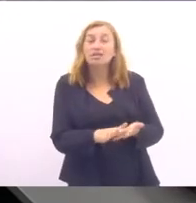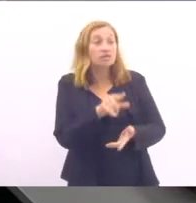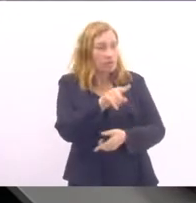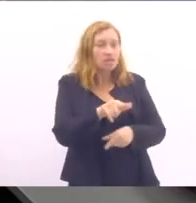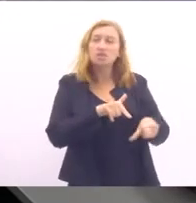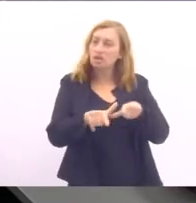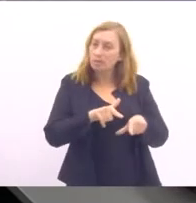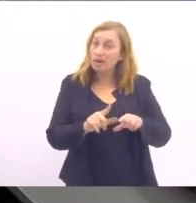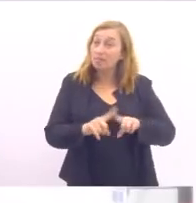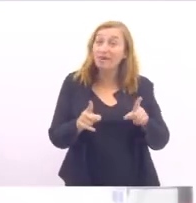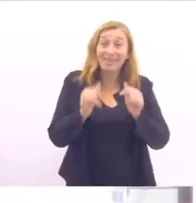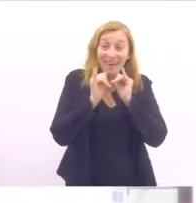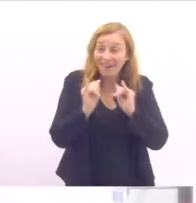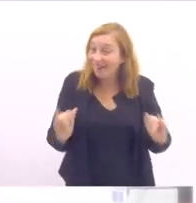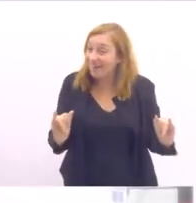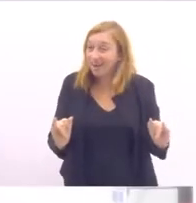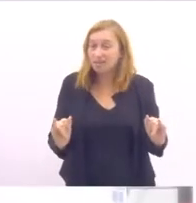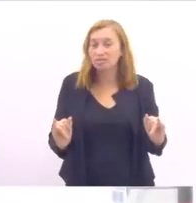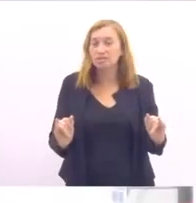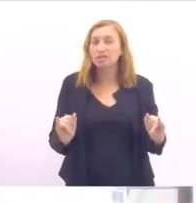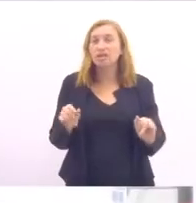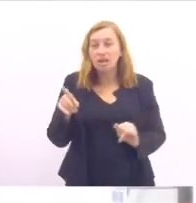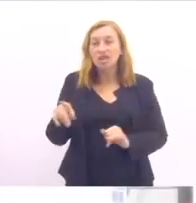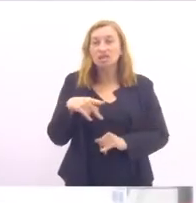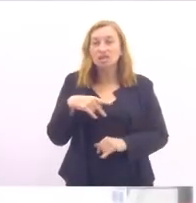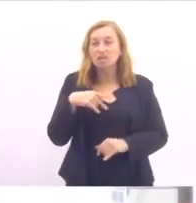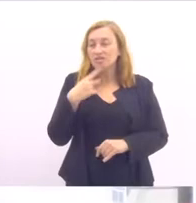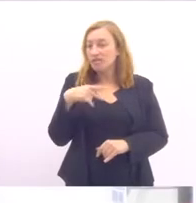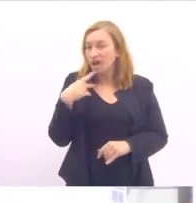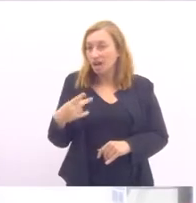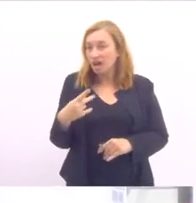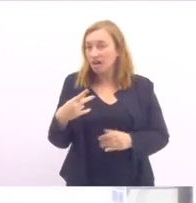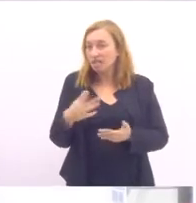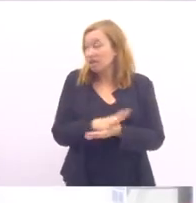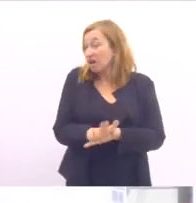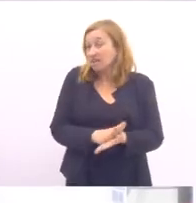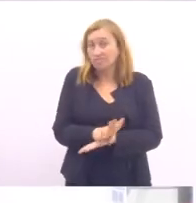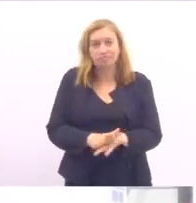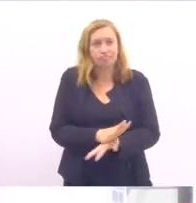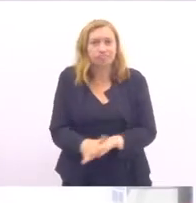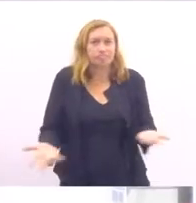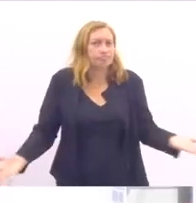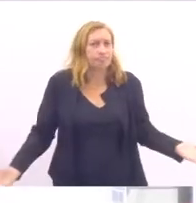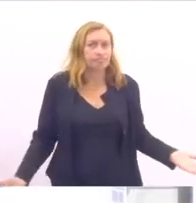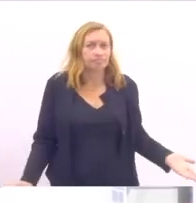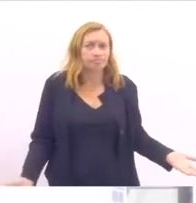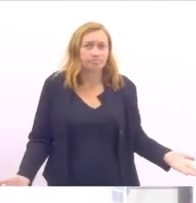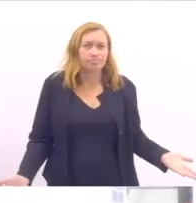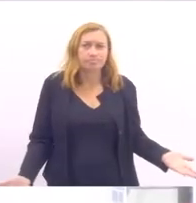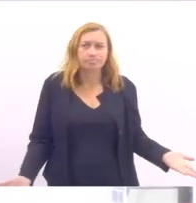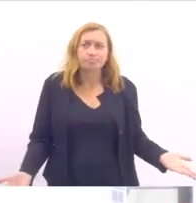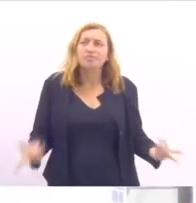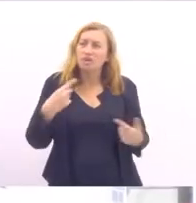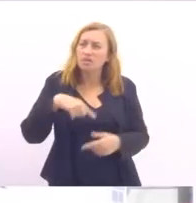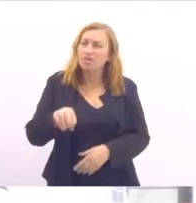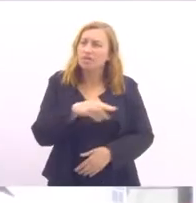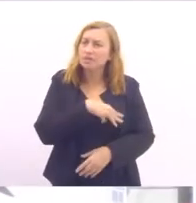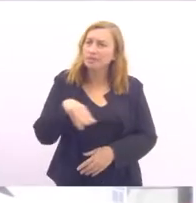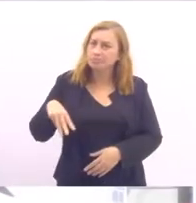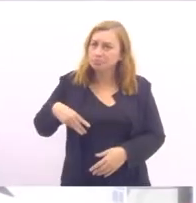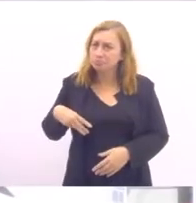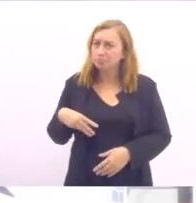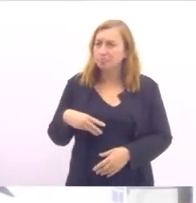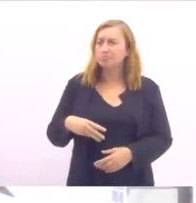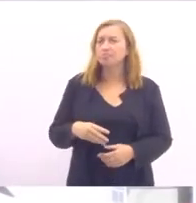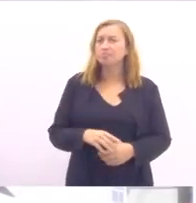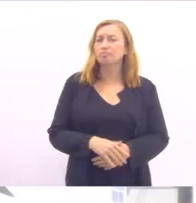não, é autodeclarado. Eles mesmos é que dizem que não fazem nada. Então, a gente foi no MP. O